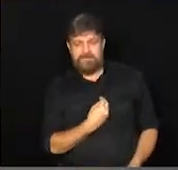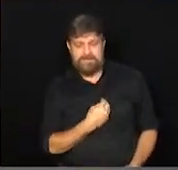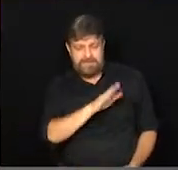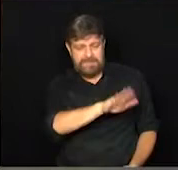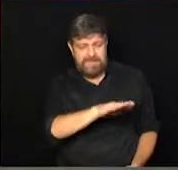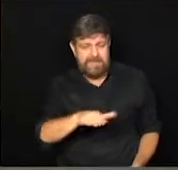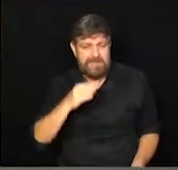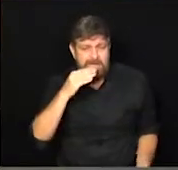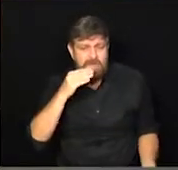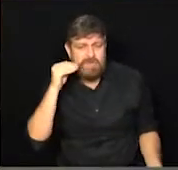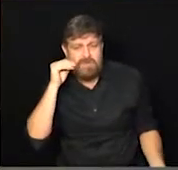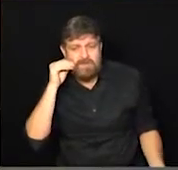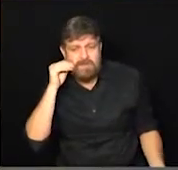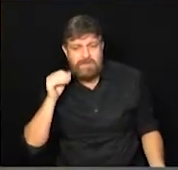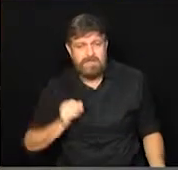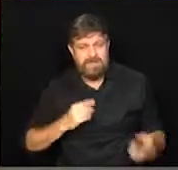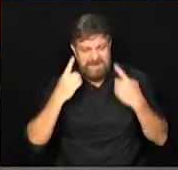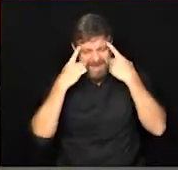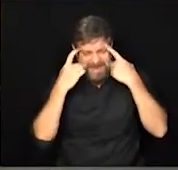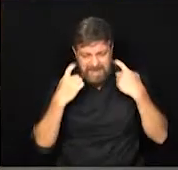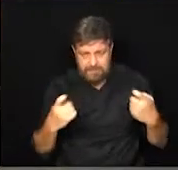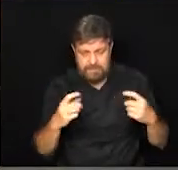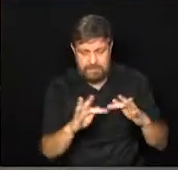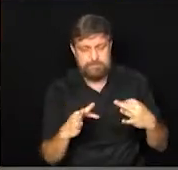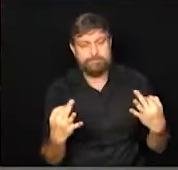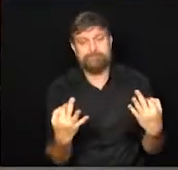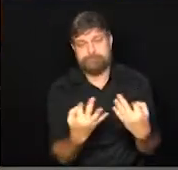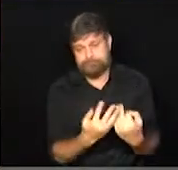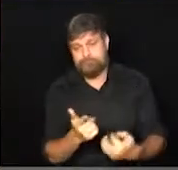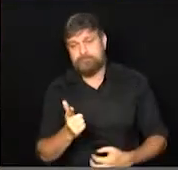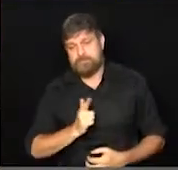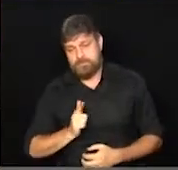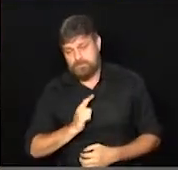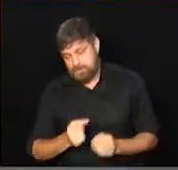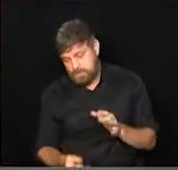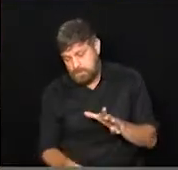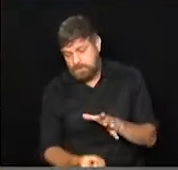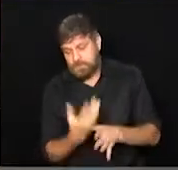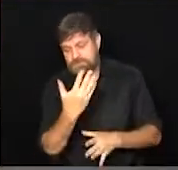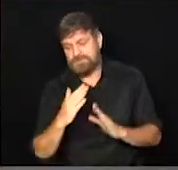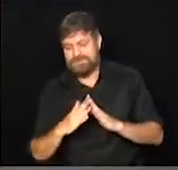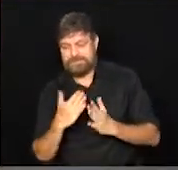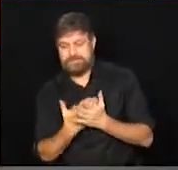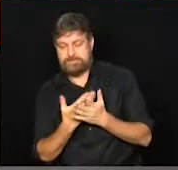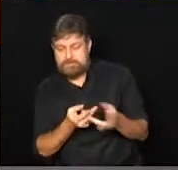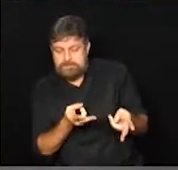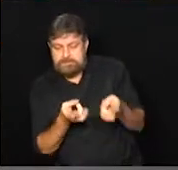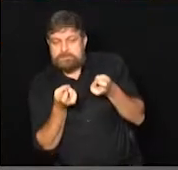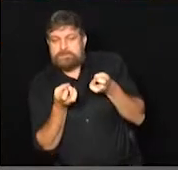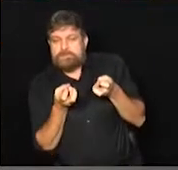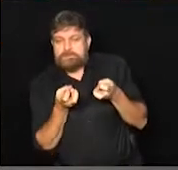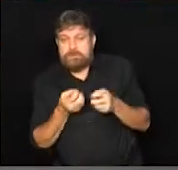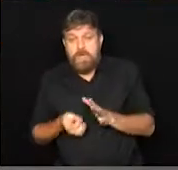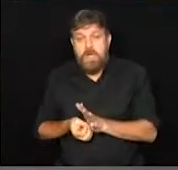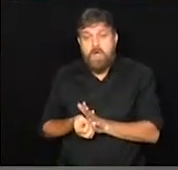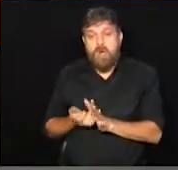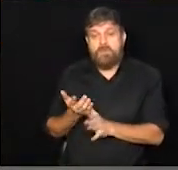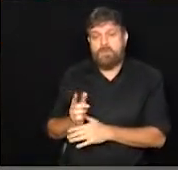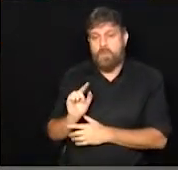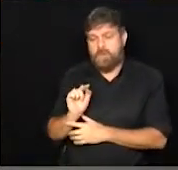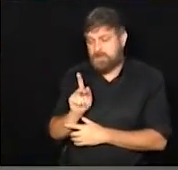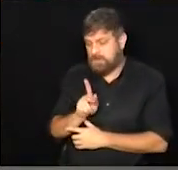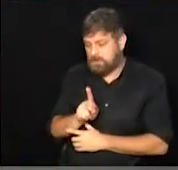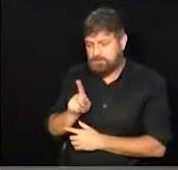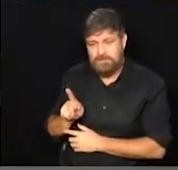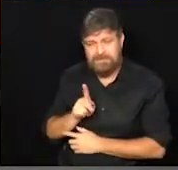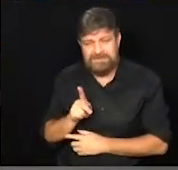do adolescente, e a violência doméstica familiar, ela aparece dentro da escola. Muitas vezes, os